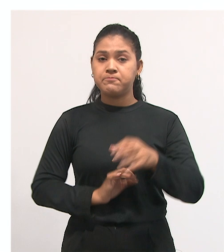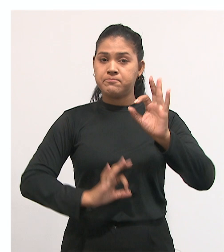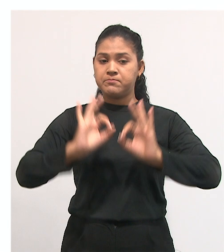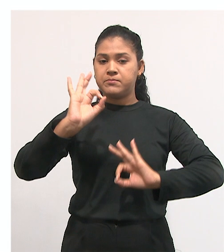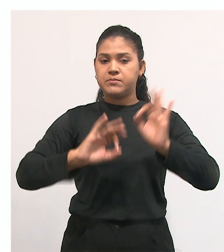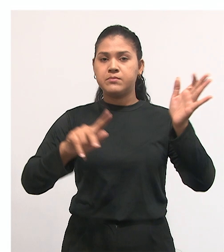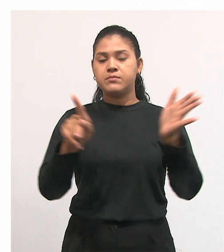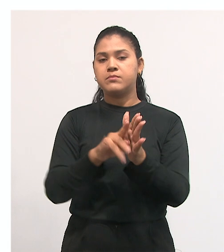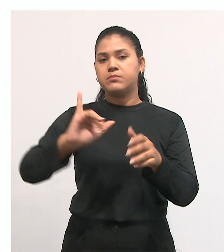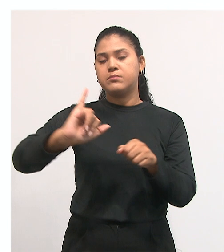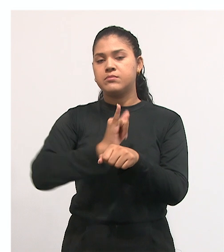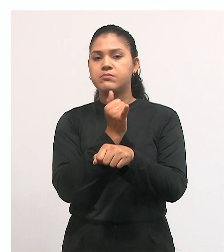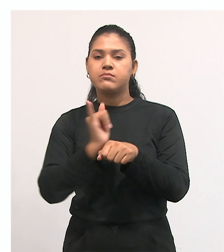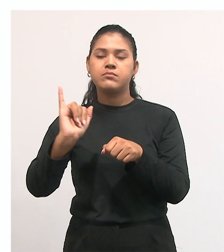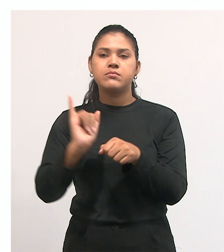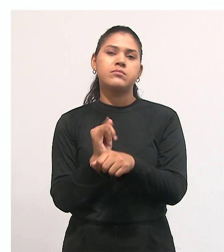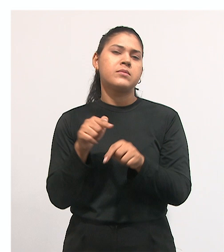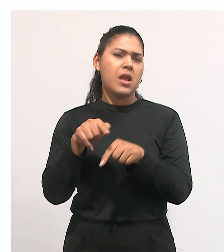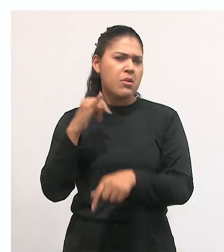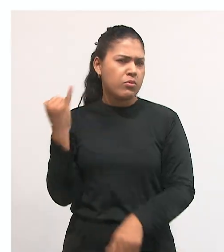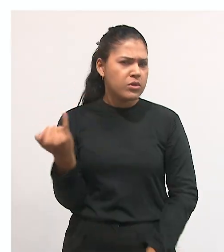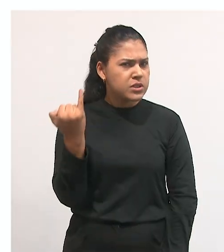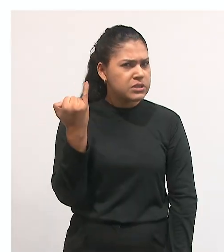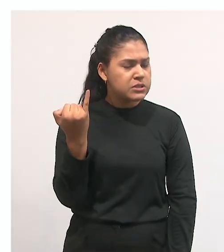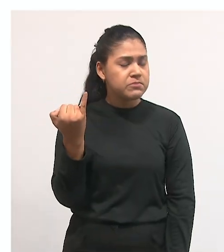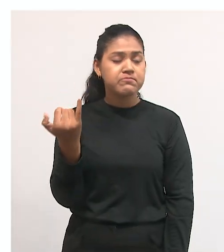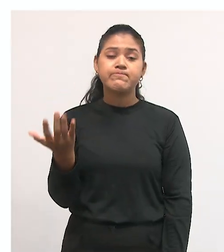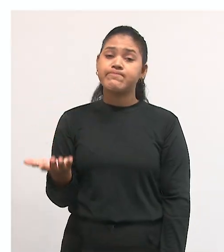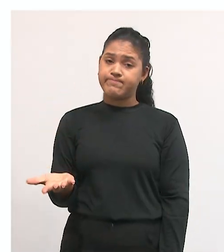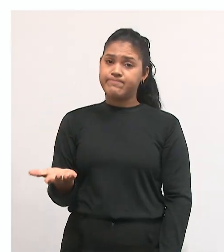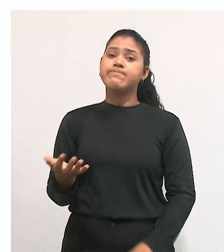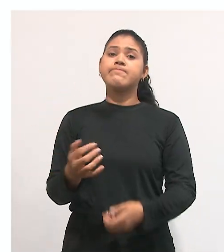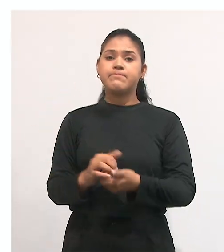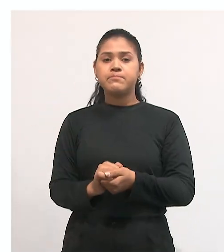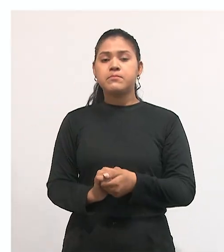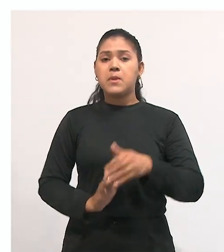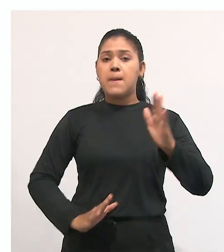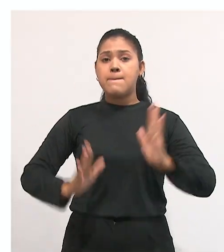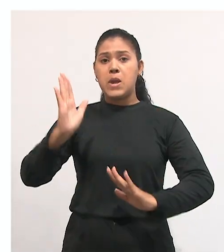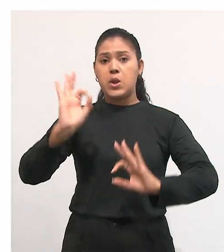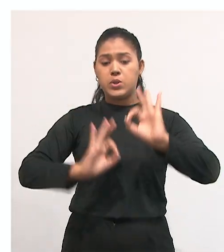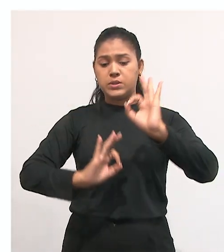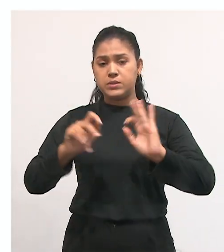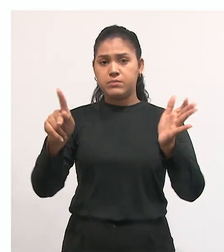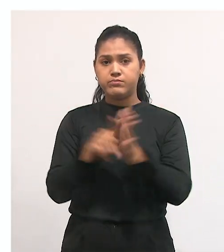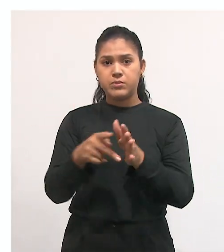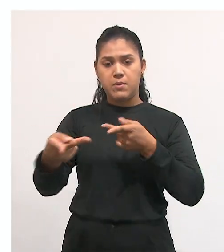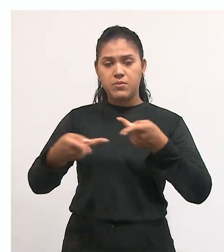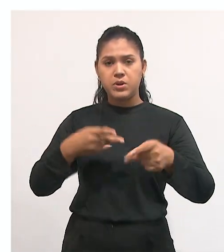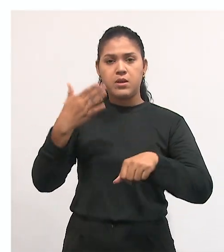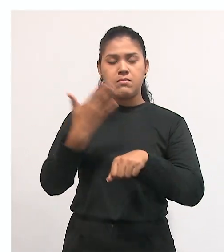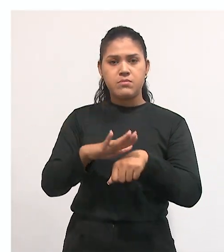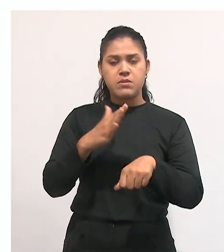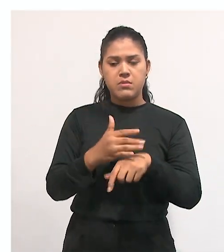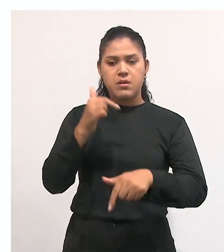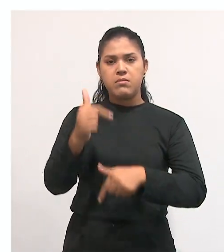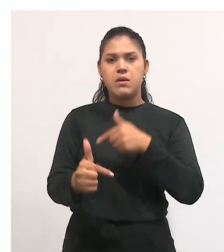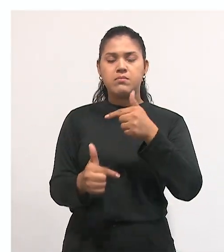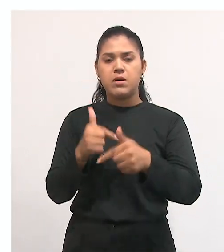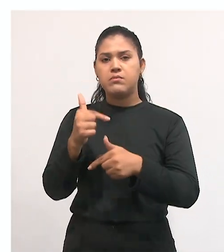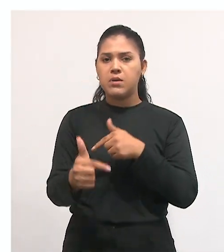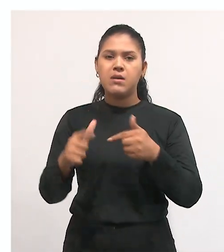de estratégias, né? Isso é importante, será? Então, durante a execução aqui de um projeto, uma variedade